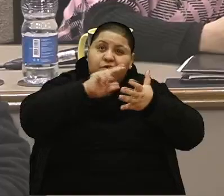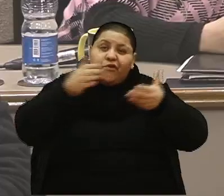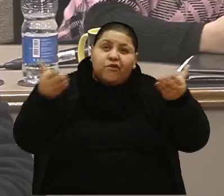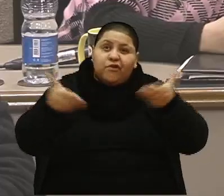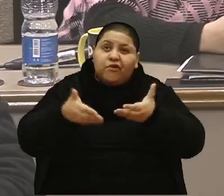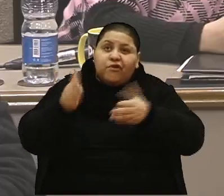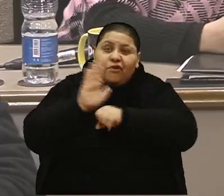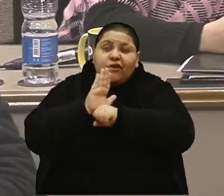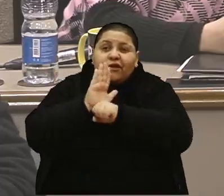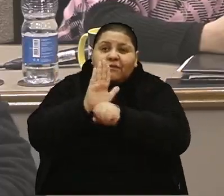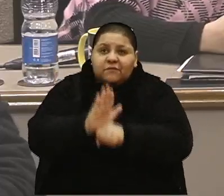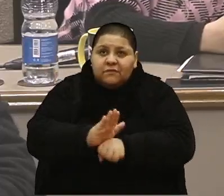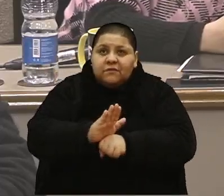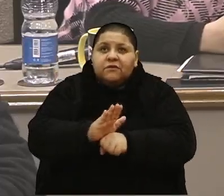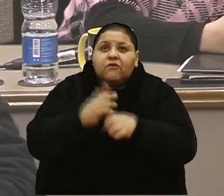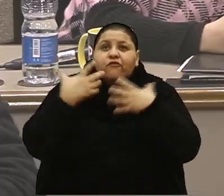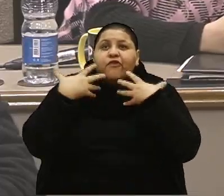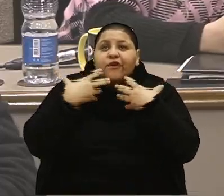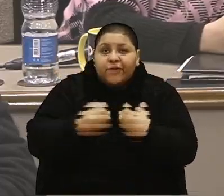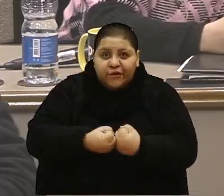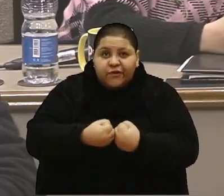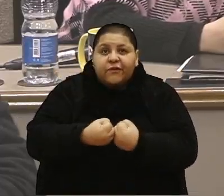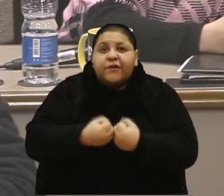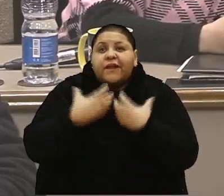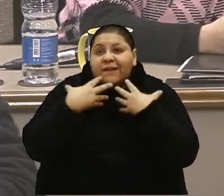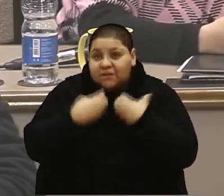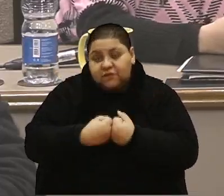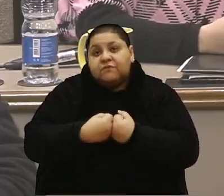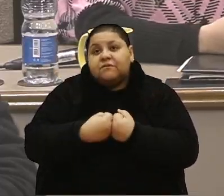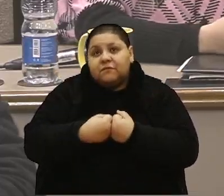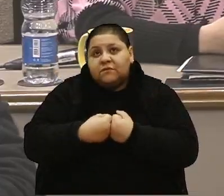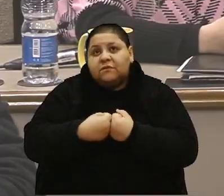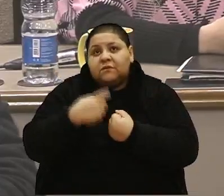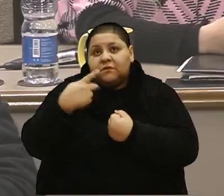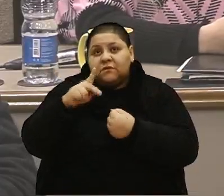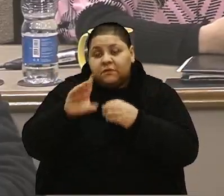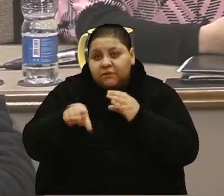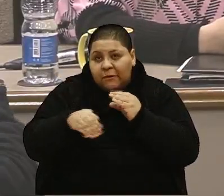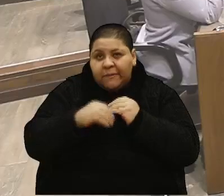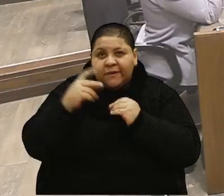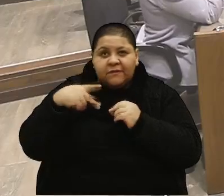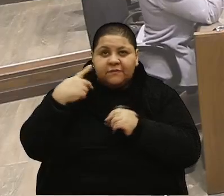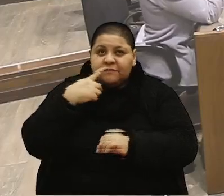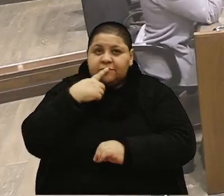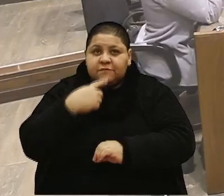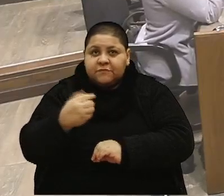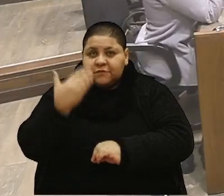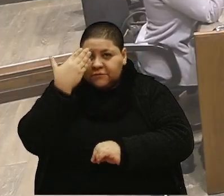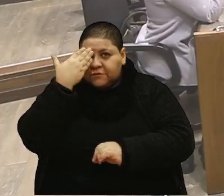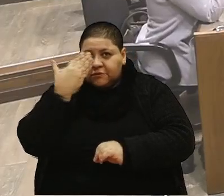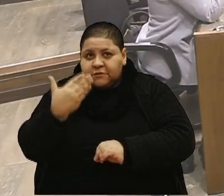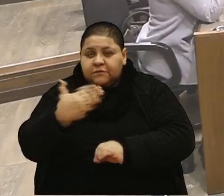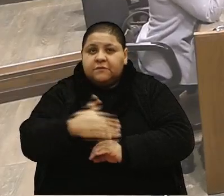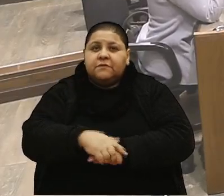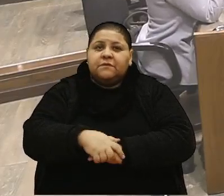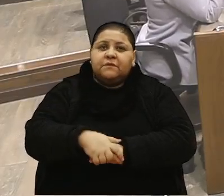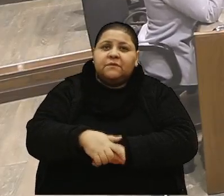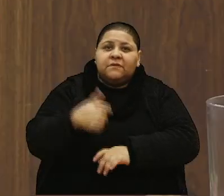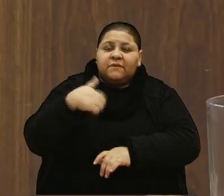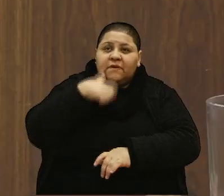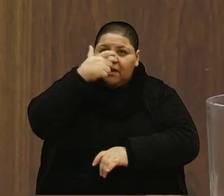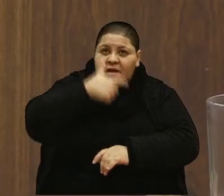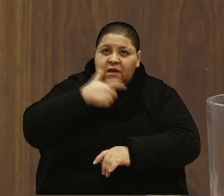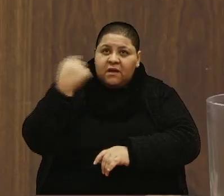tentamos ajudar de alguma forma, foi acolhido, ele aceitou o acolhimento. A sua parte, vereadora Rose? Obrigada, vereador. Eu acho